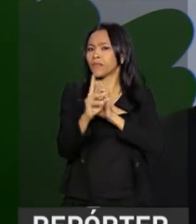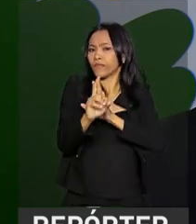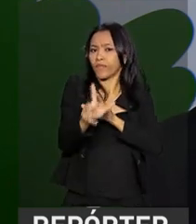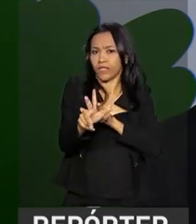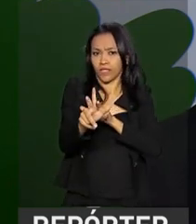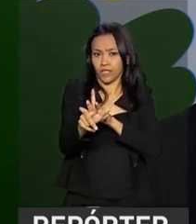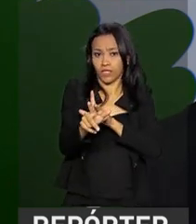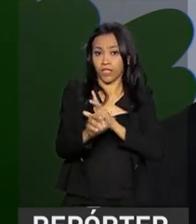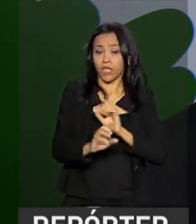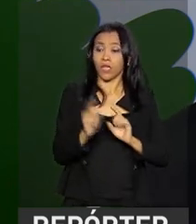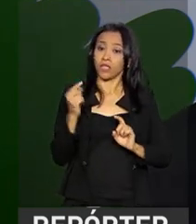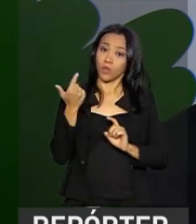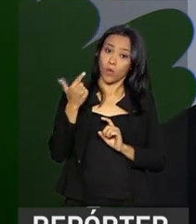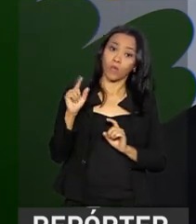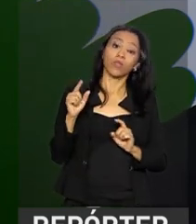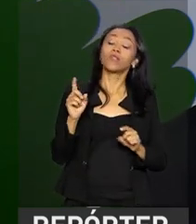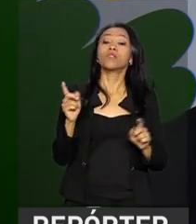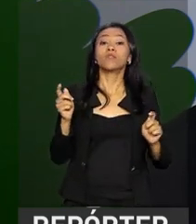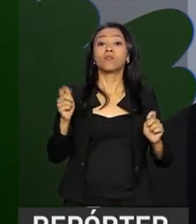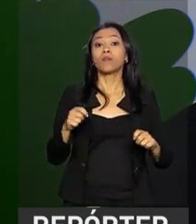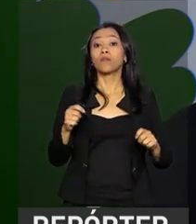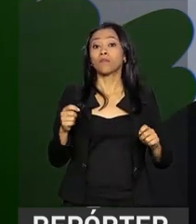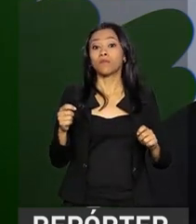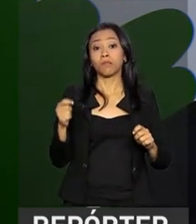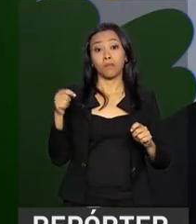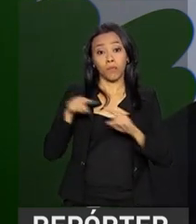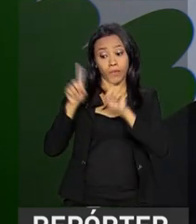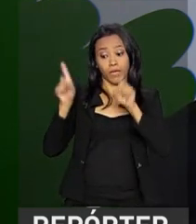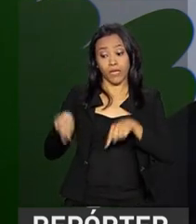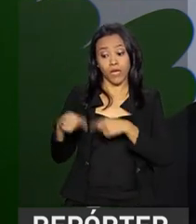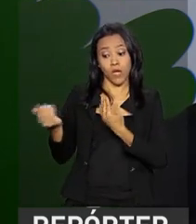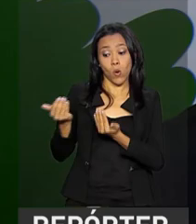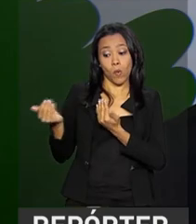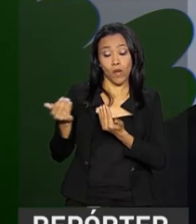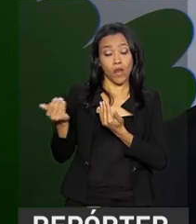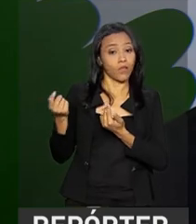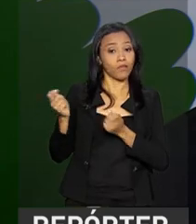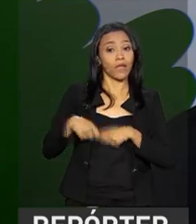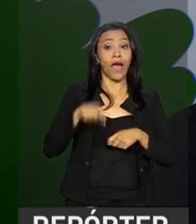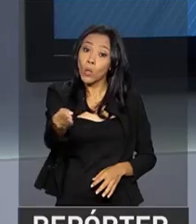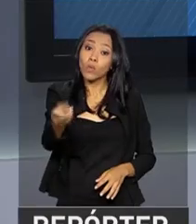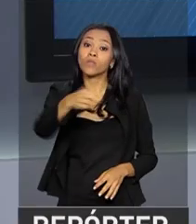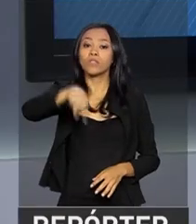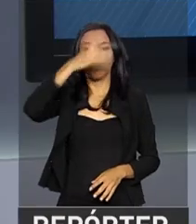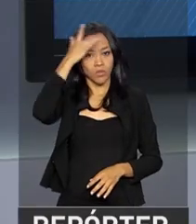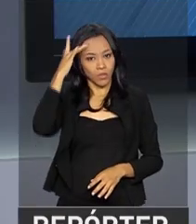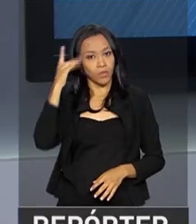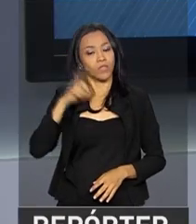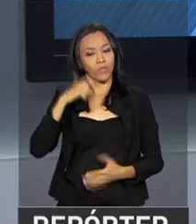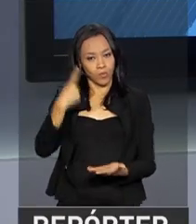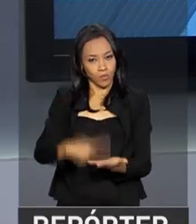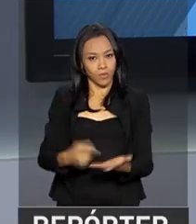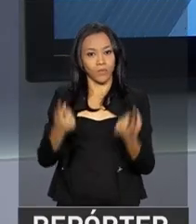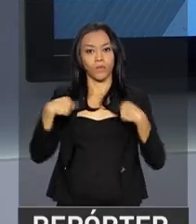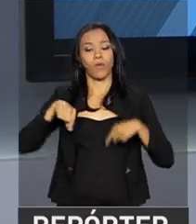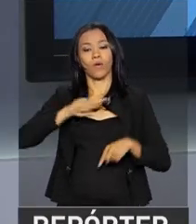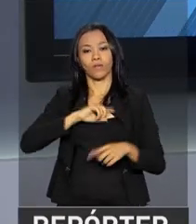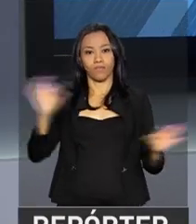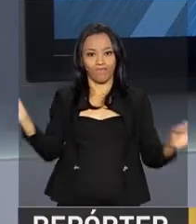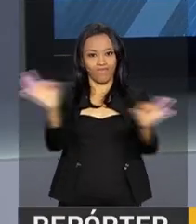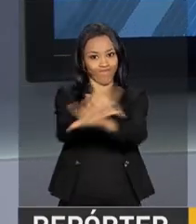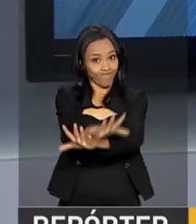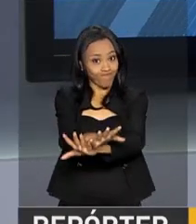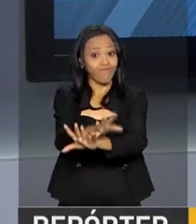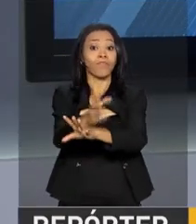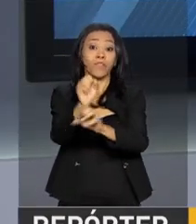não vai permitir esta comparação entre órgãos que o painel de custeio administrativo permite nós ficamos por aqui você pode rever